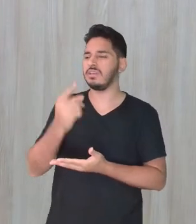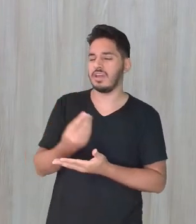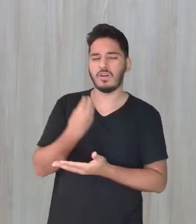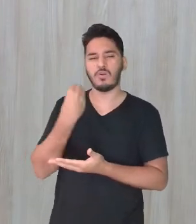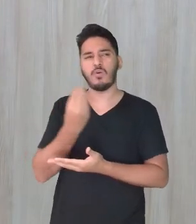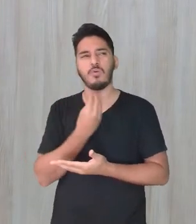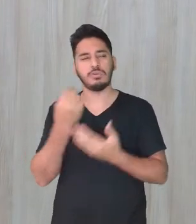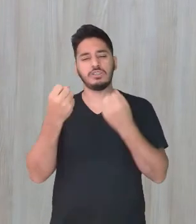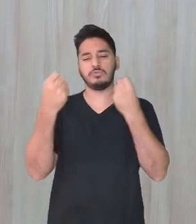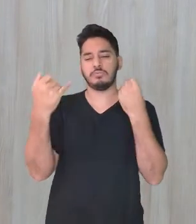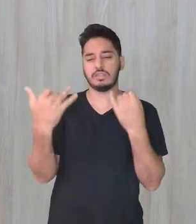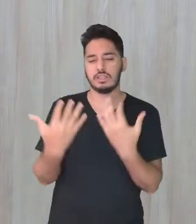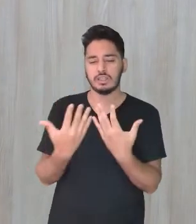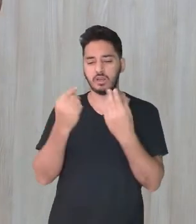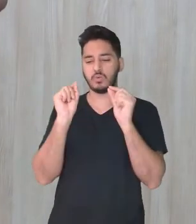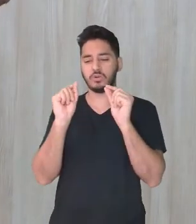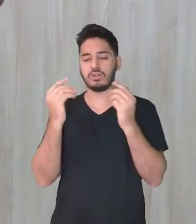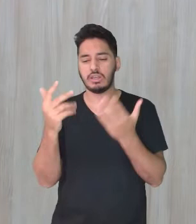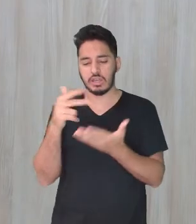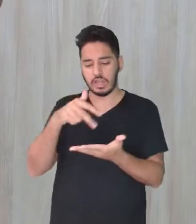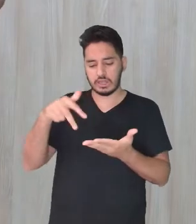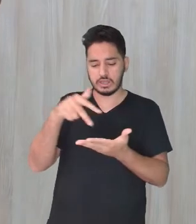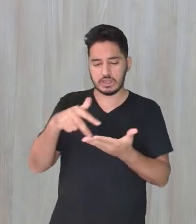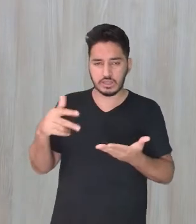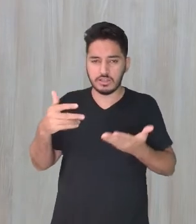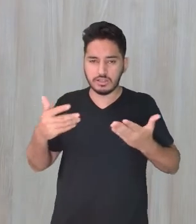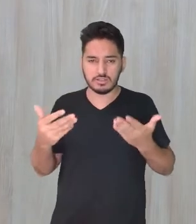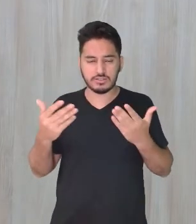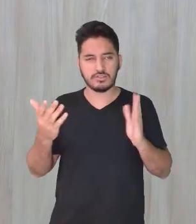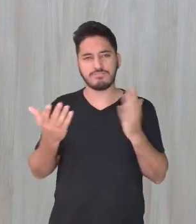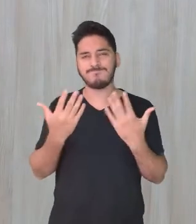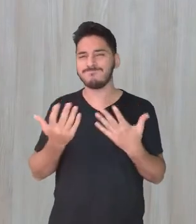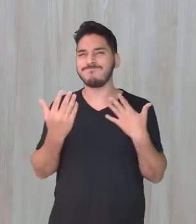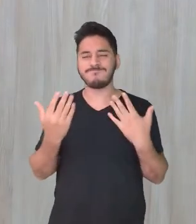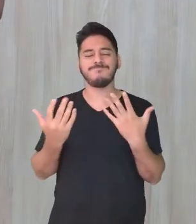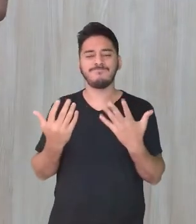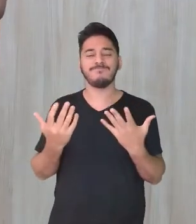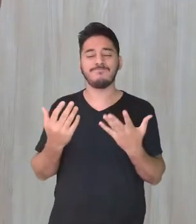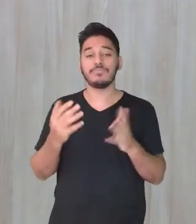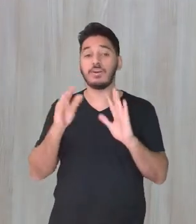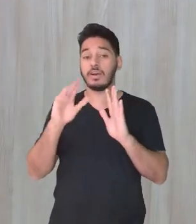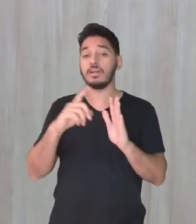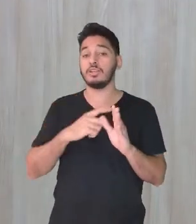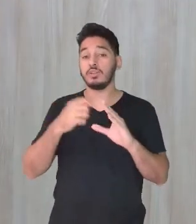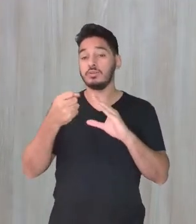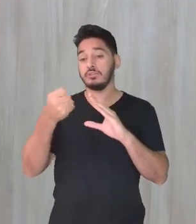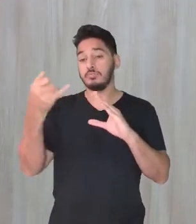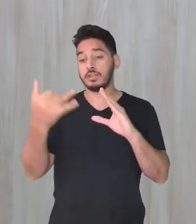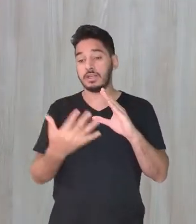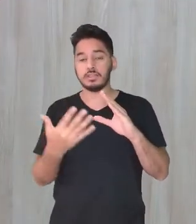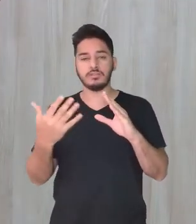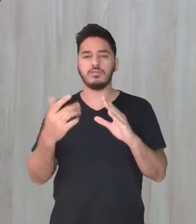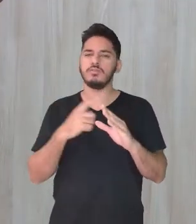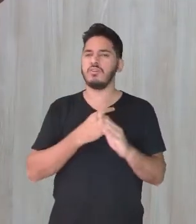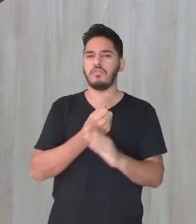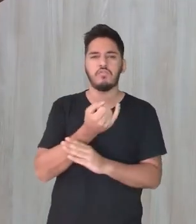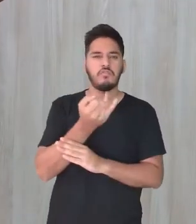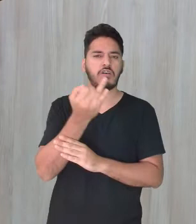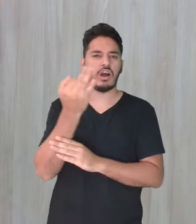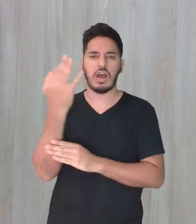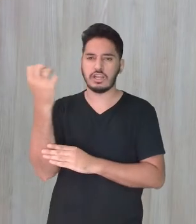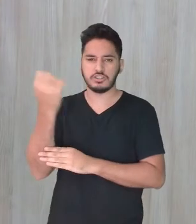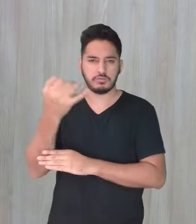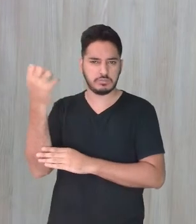gente define, como é que a gente fala sobre o que é dança. E aí eu trouxe uma definição, né? Vocês podem encontrar